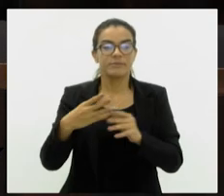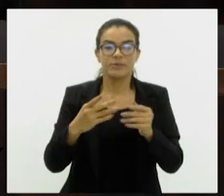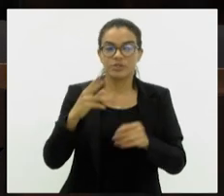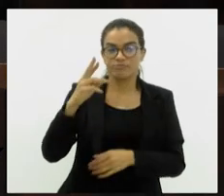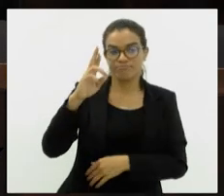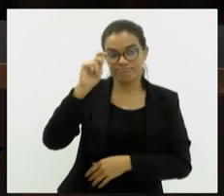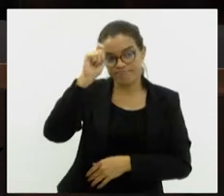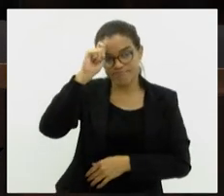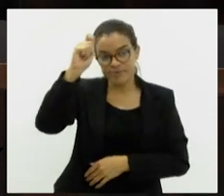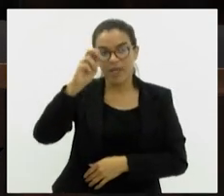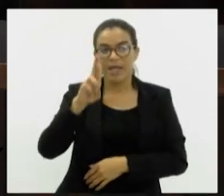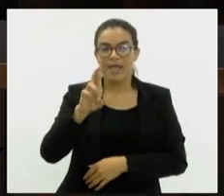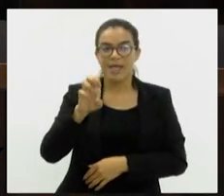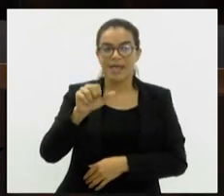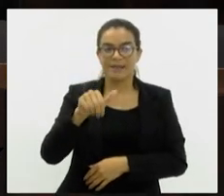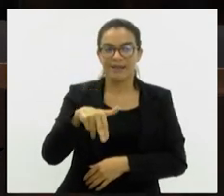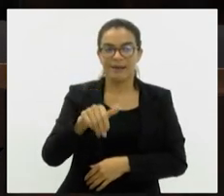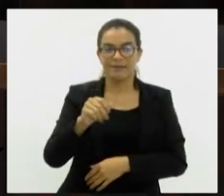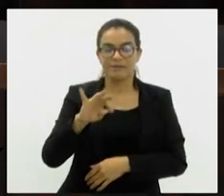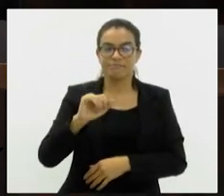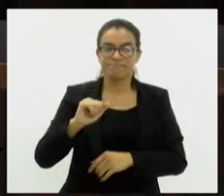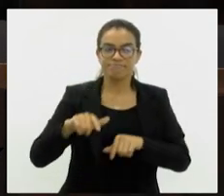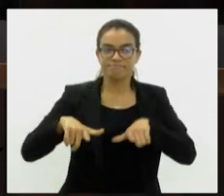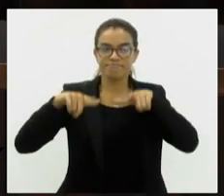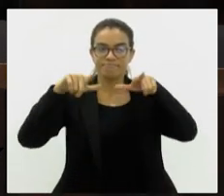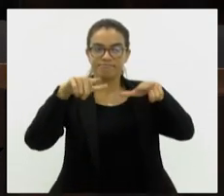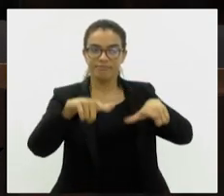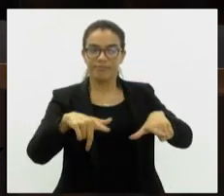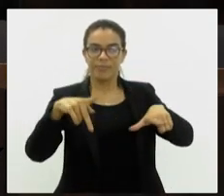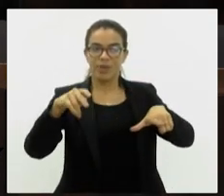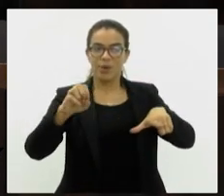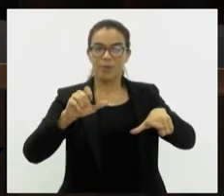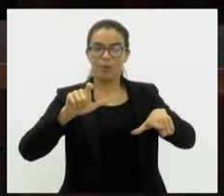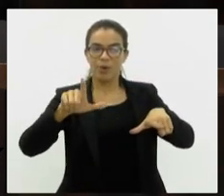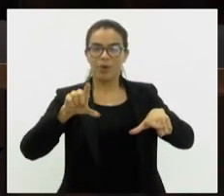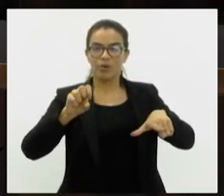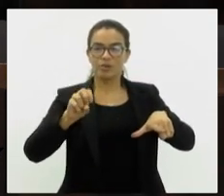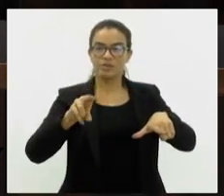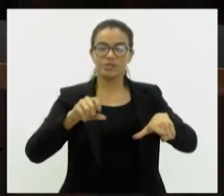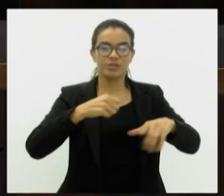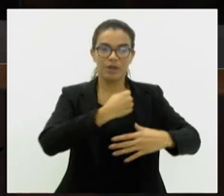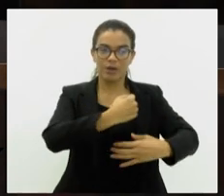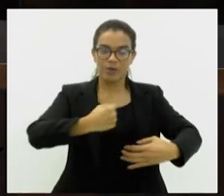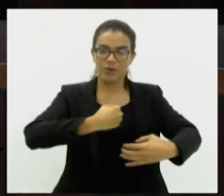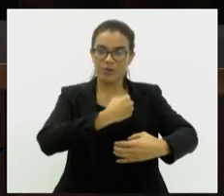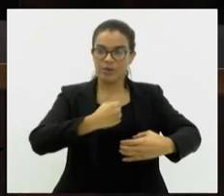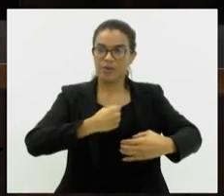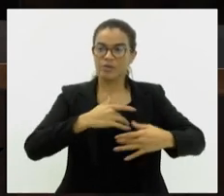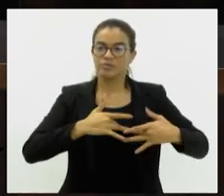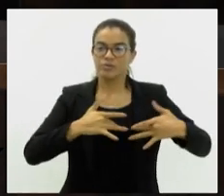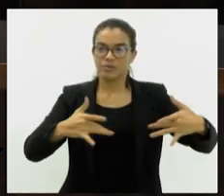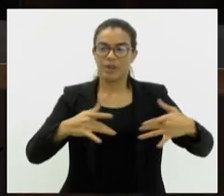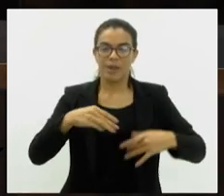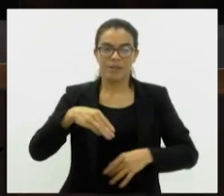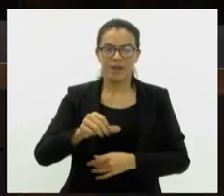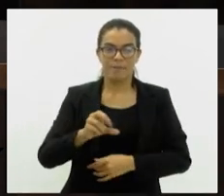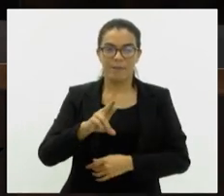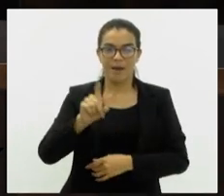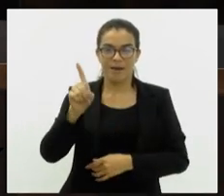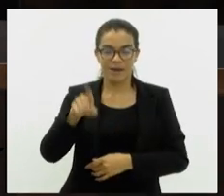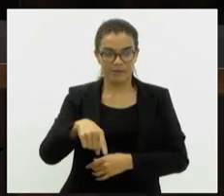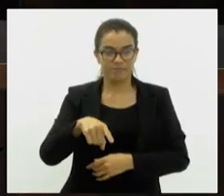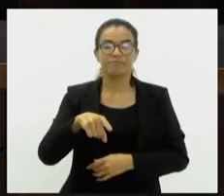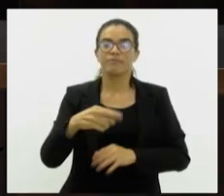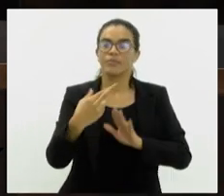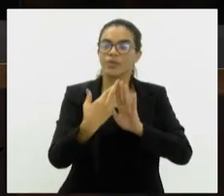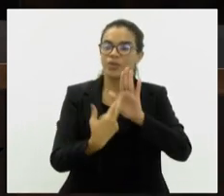deputada Renata Souza, que concede o diploma Paul Singer à Cozinha Solidária da Maré. Parecer da Comissão de Normas Internas